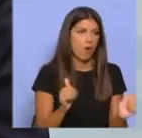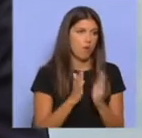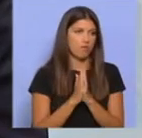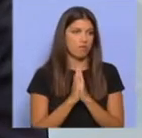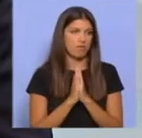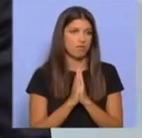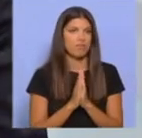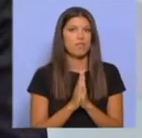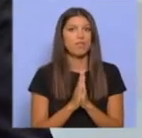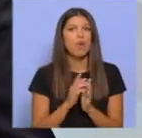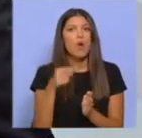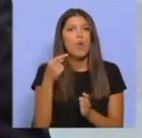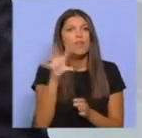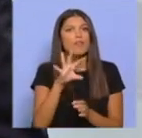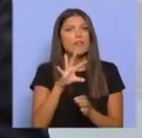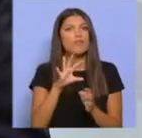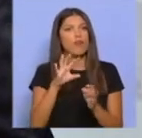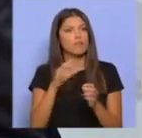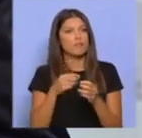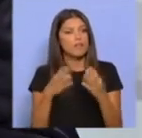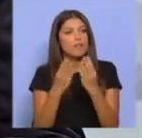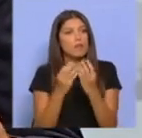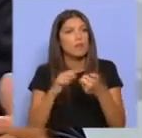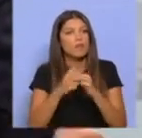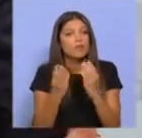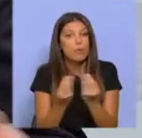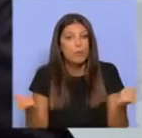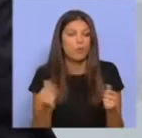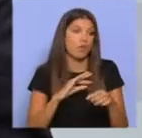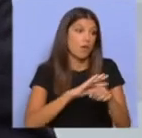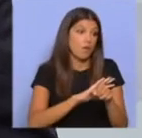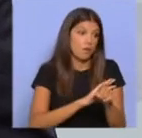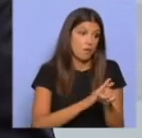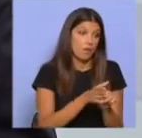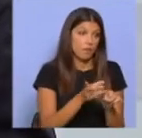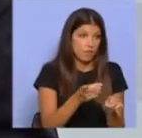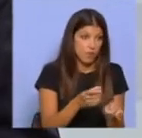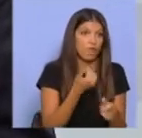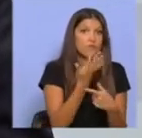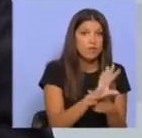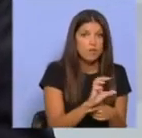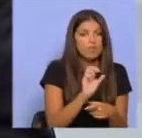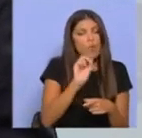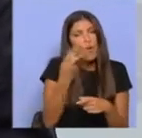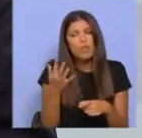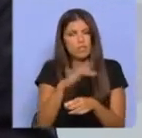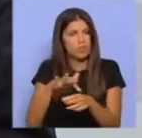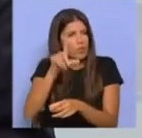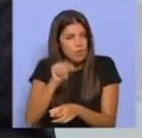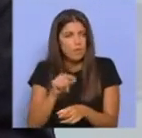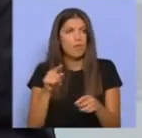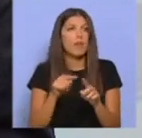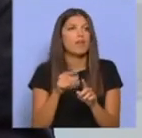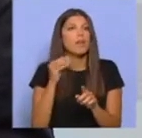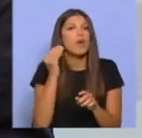gerir a complexidade, como é uma pandemia, ou como podem ser outros eventos que venhamos a encontrar no nosso caminho no futuro próximo, só